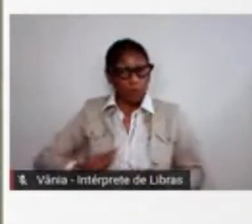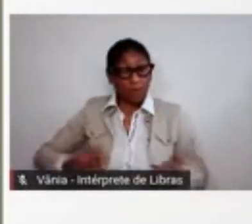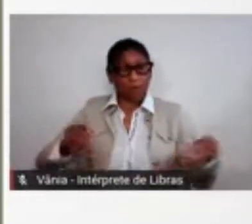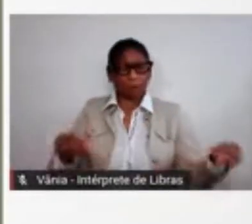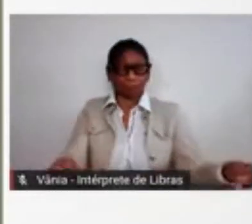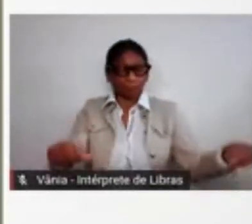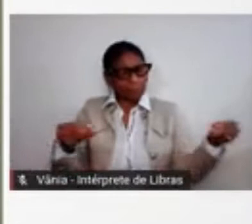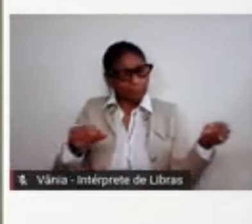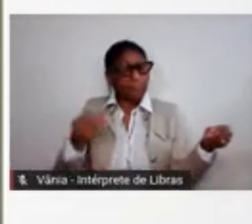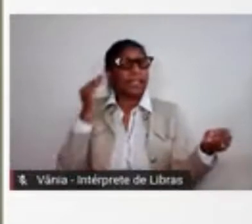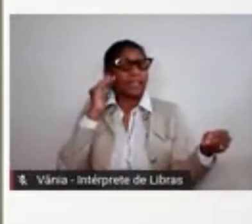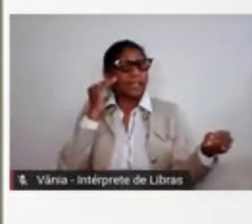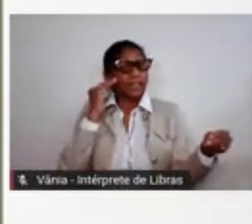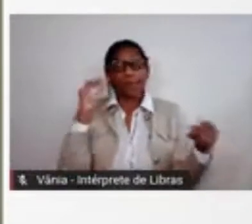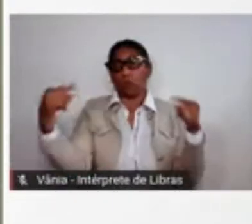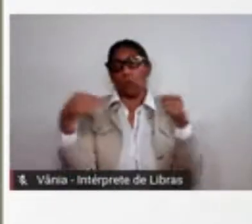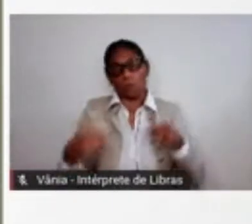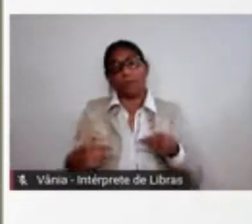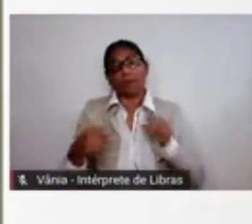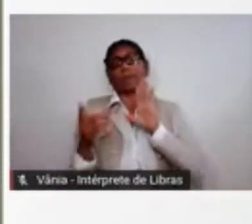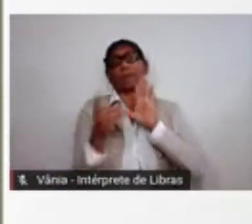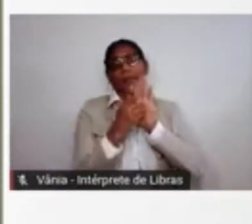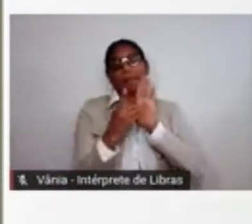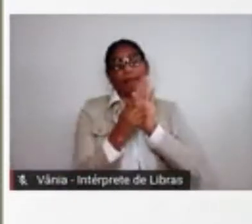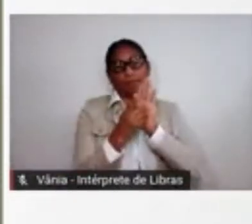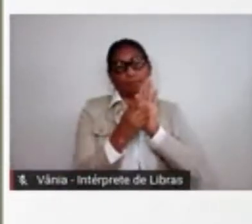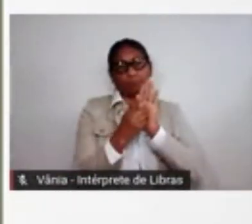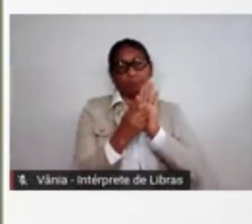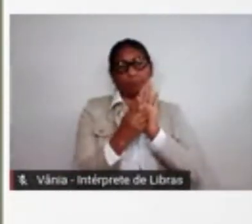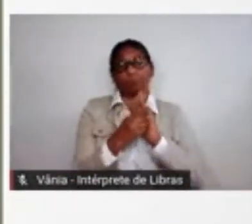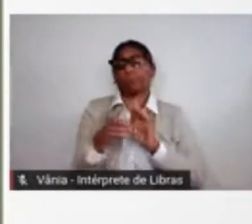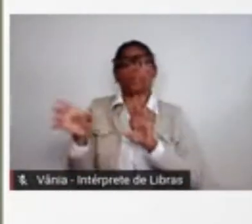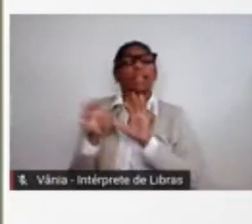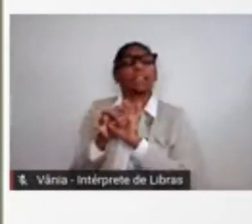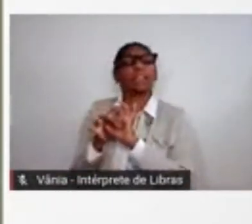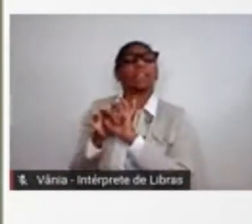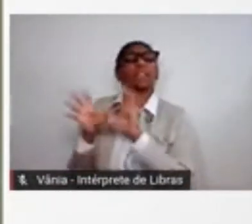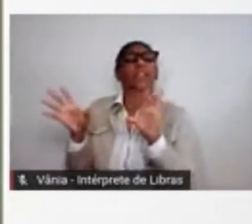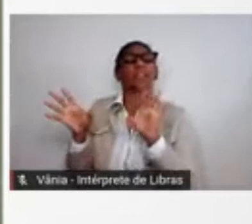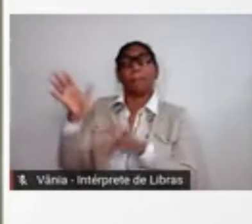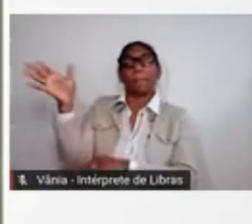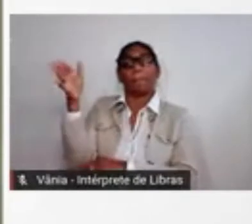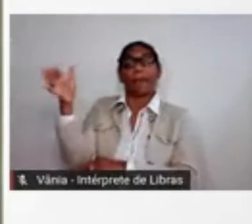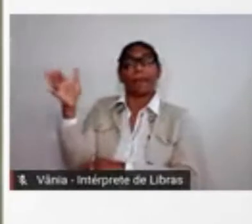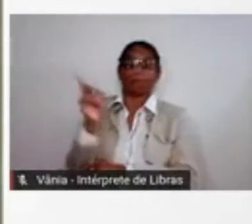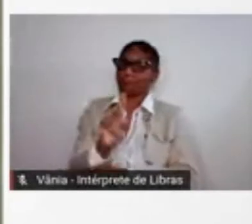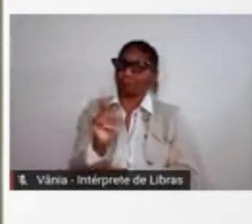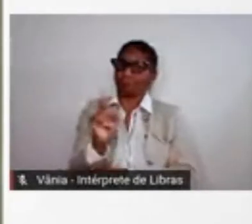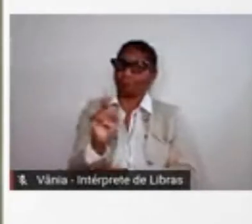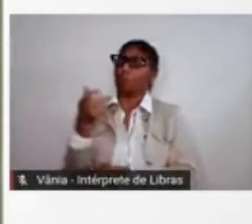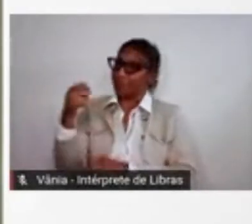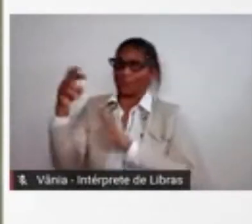entender se eles estão de acordo com o nosso decreto, ou seja, que eles não sejam menos restritivos do que a bandeira inferior, ou seja, uma